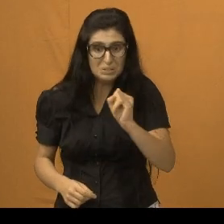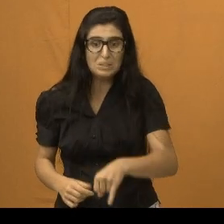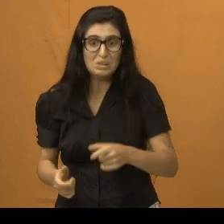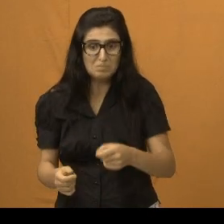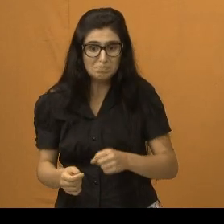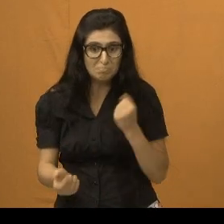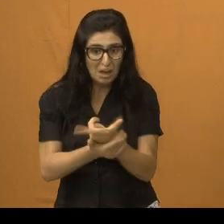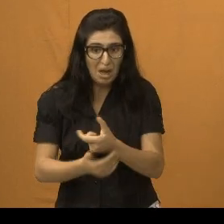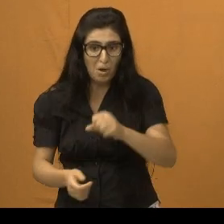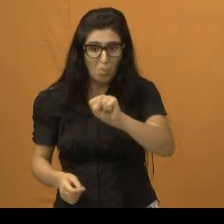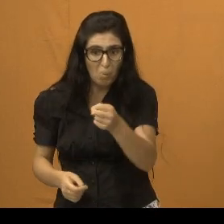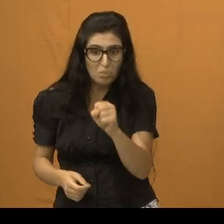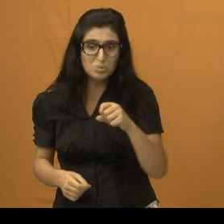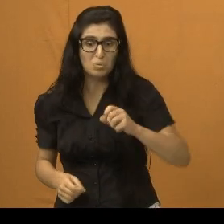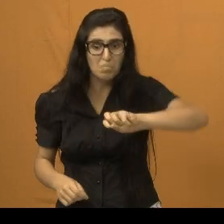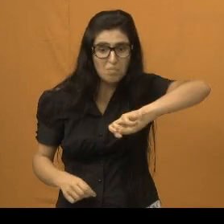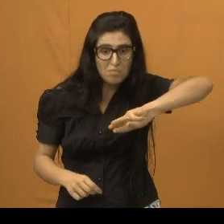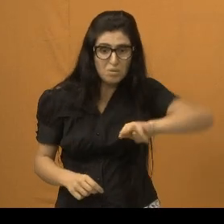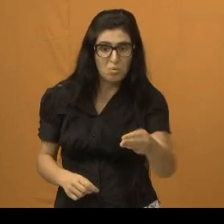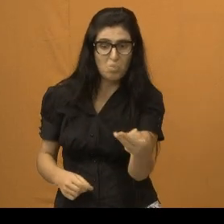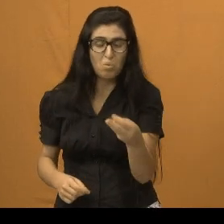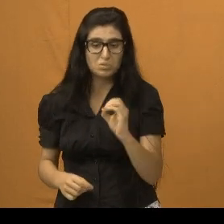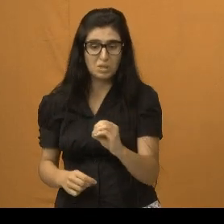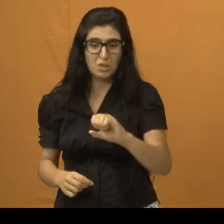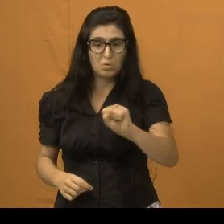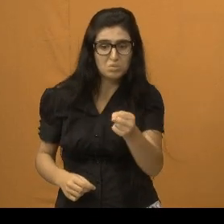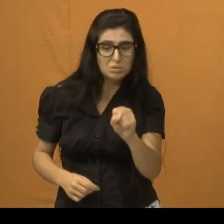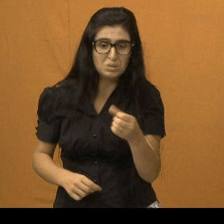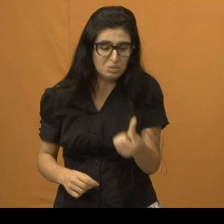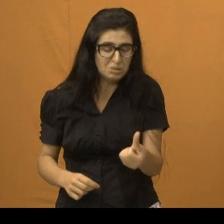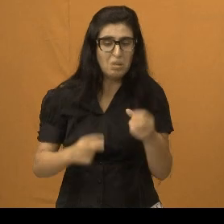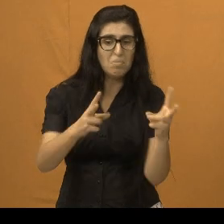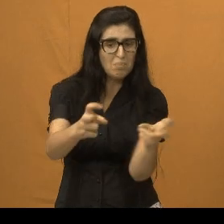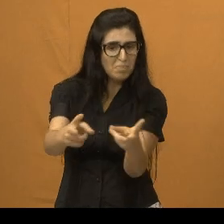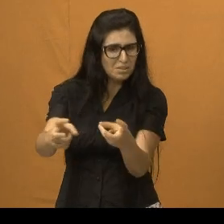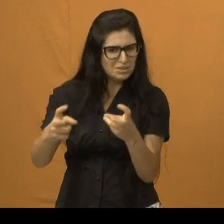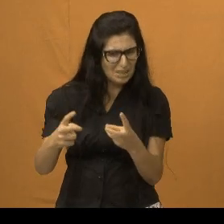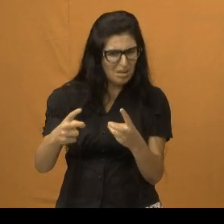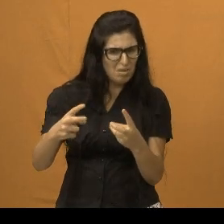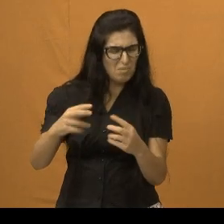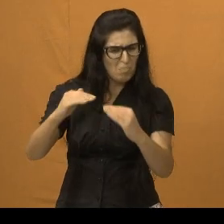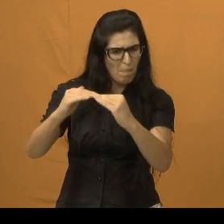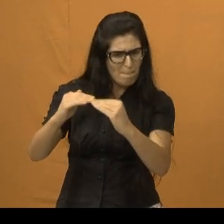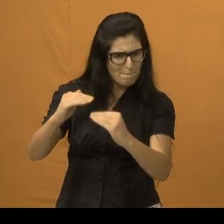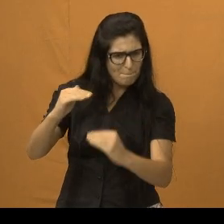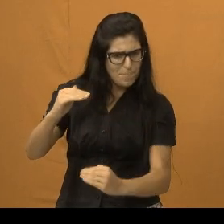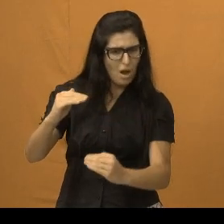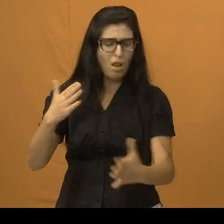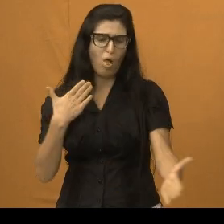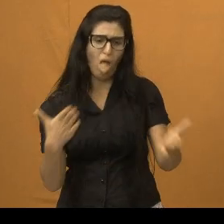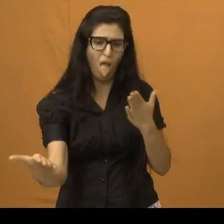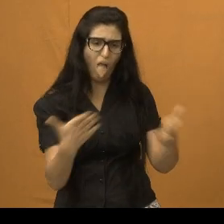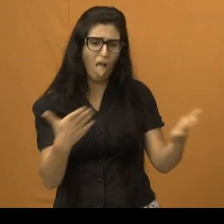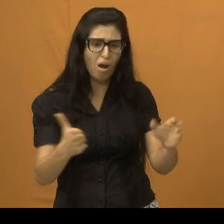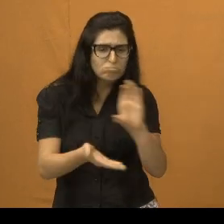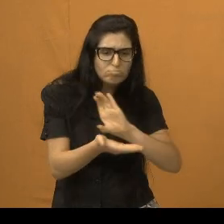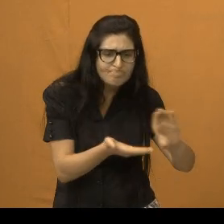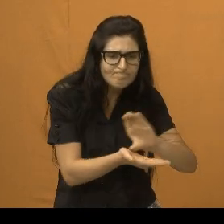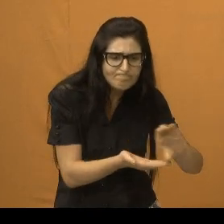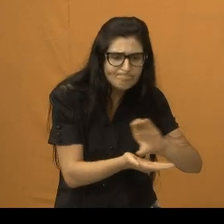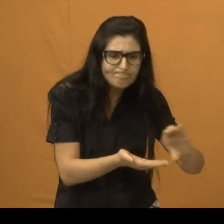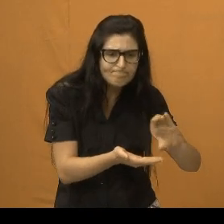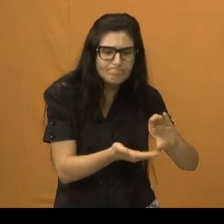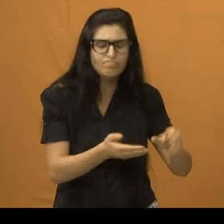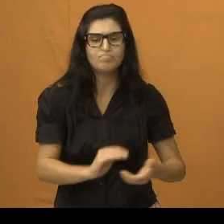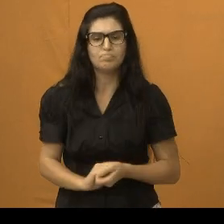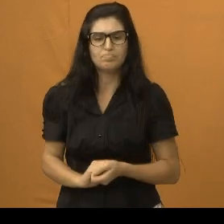8.086.000. Podemos perceber que houve um percentual muito abaixo, né, de receita de capital. Antes de